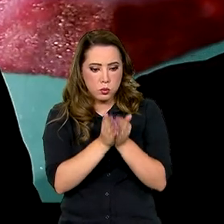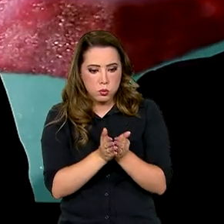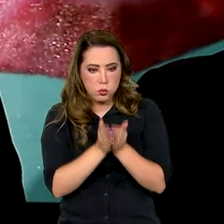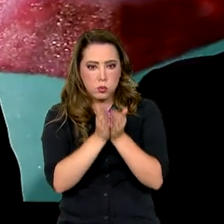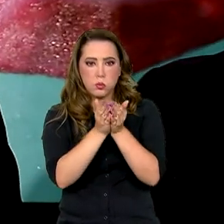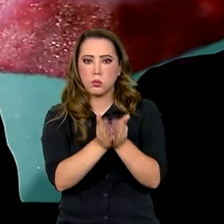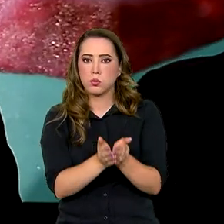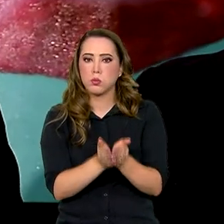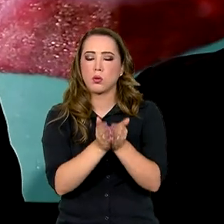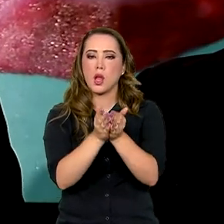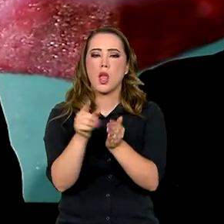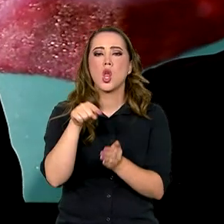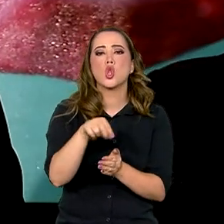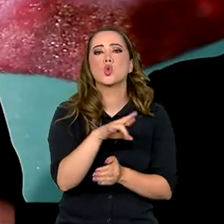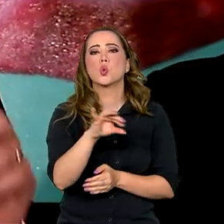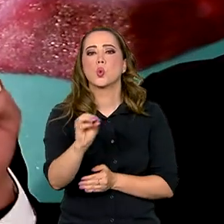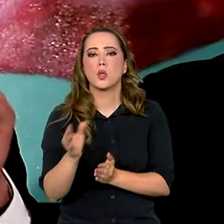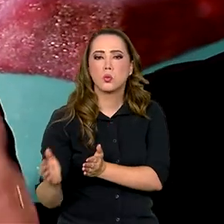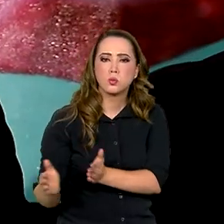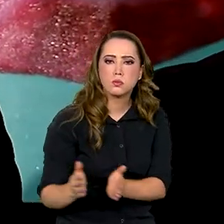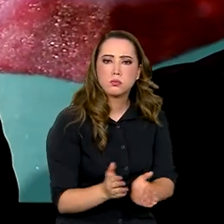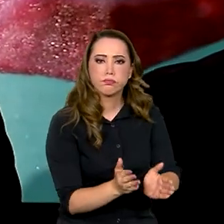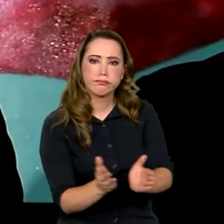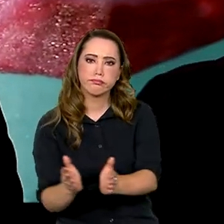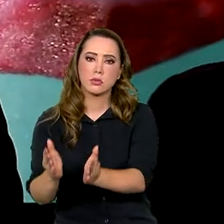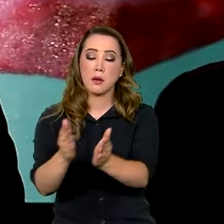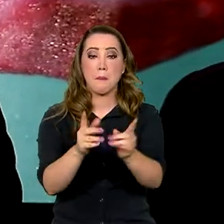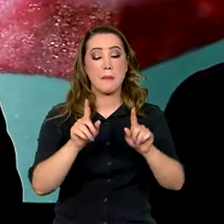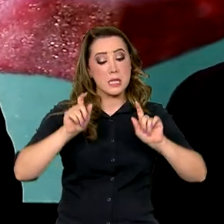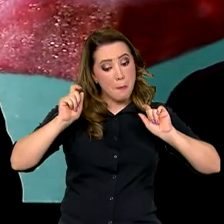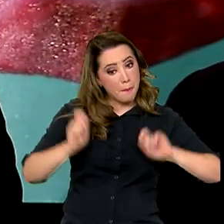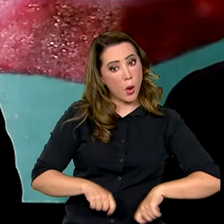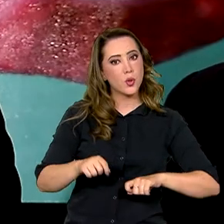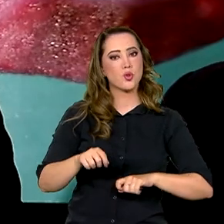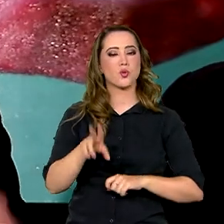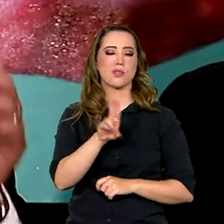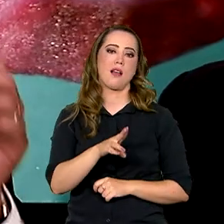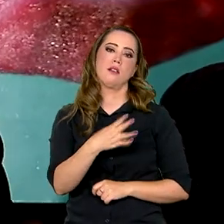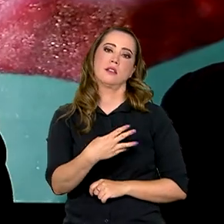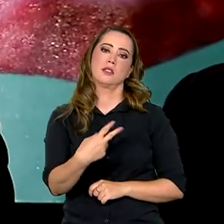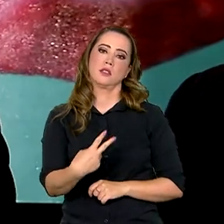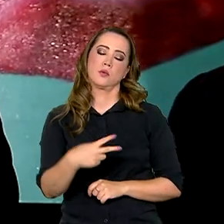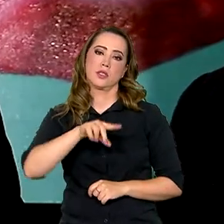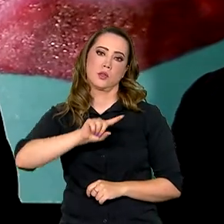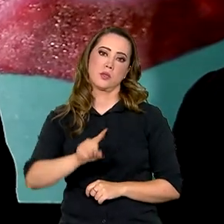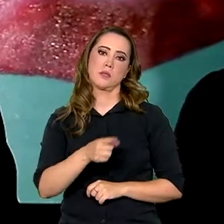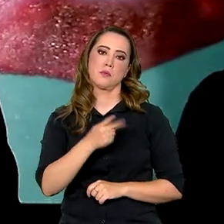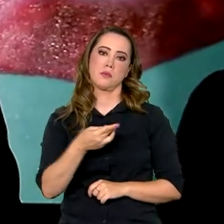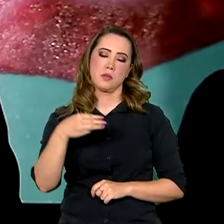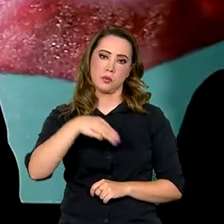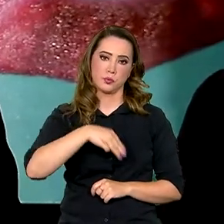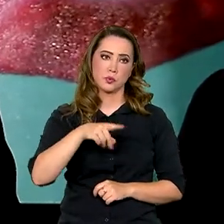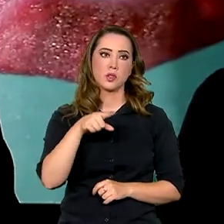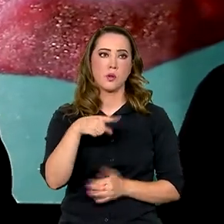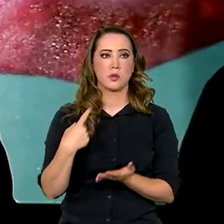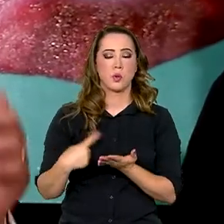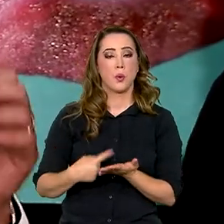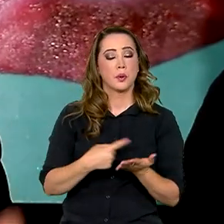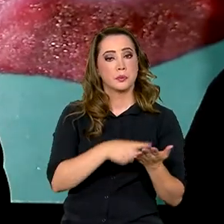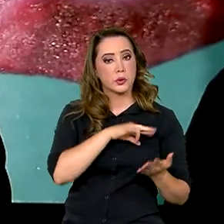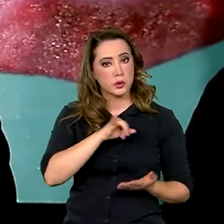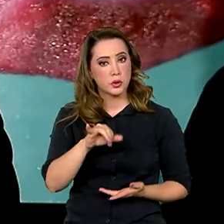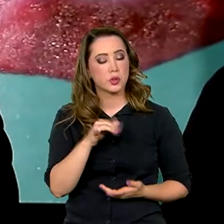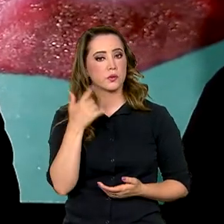potencial de 42 é mil quilômetros de hidrovias Então essa agenda nós vamos perseguir